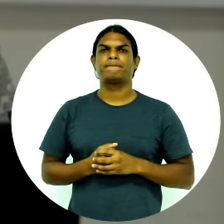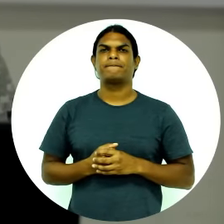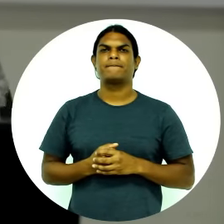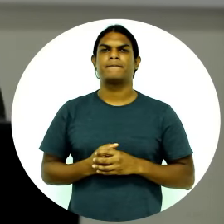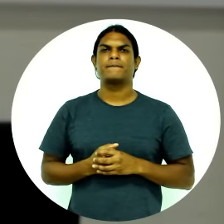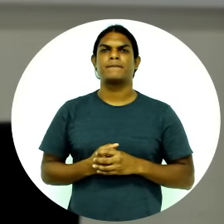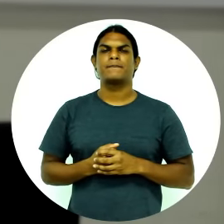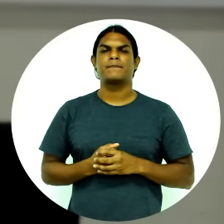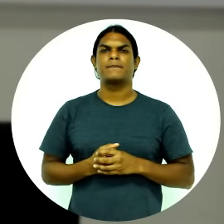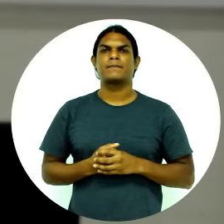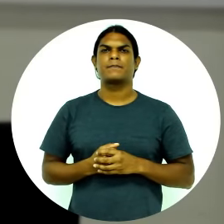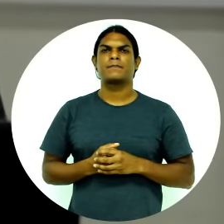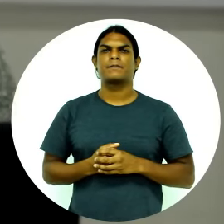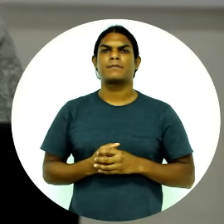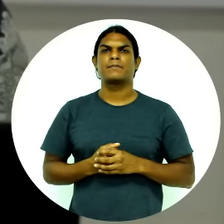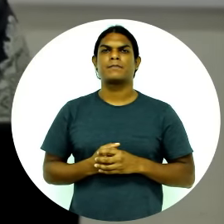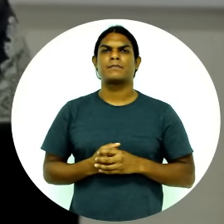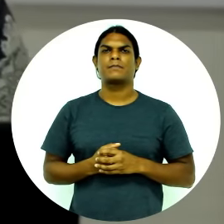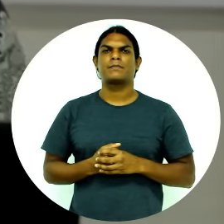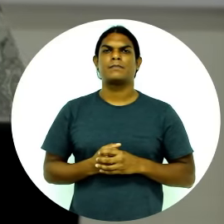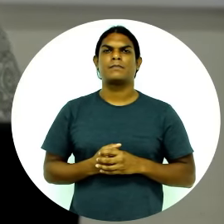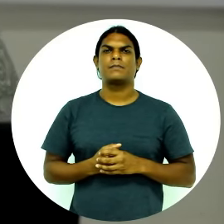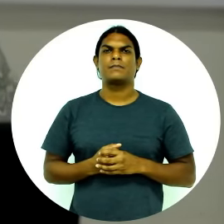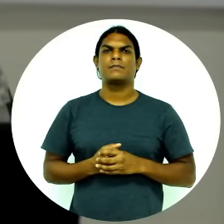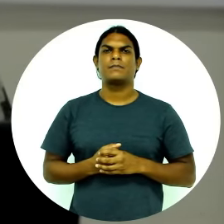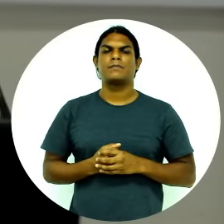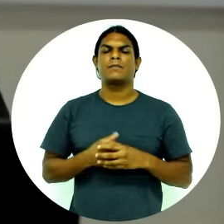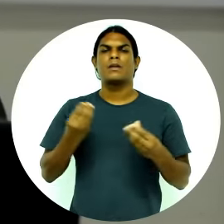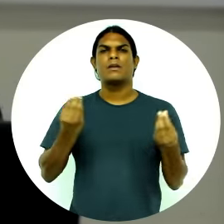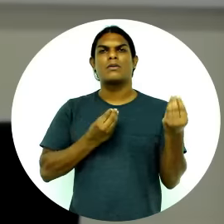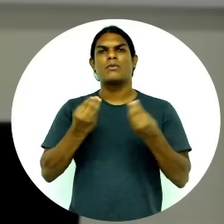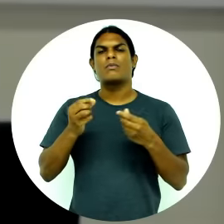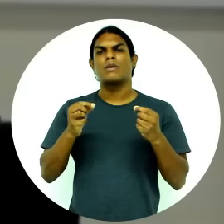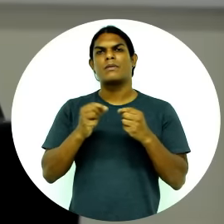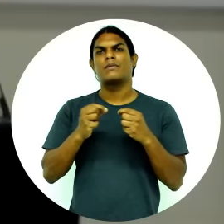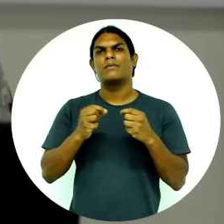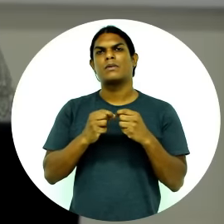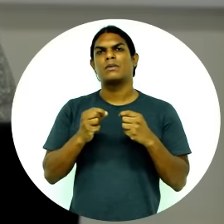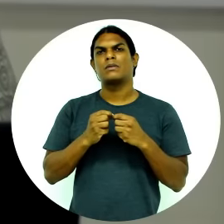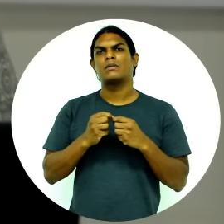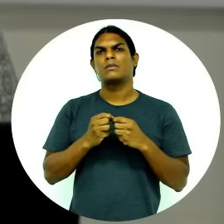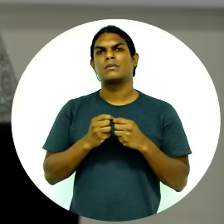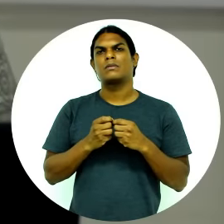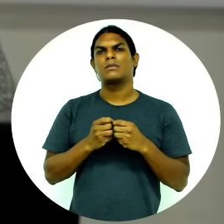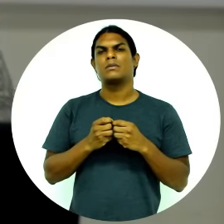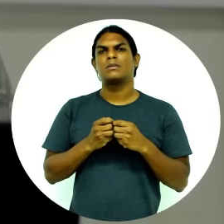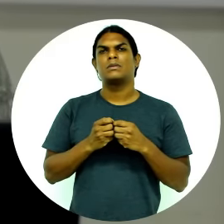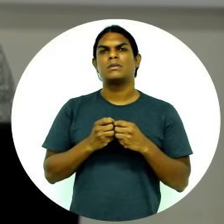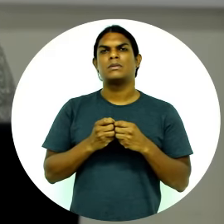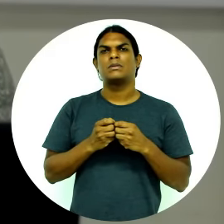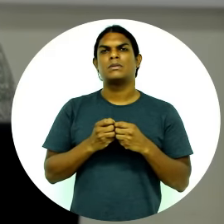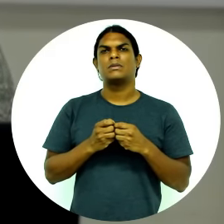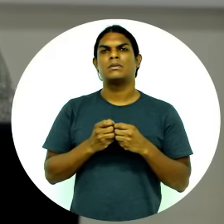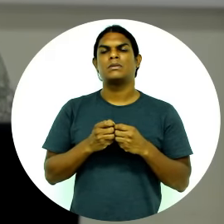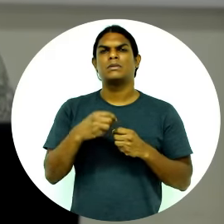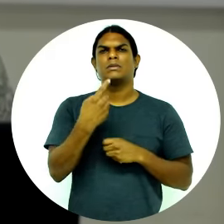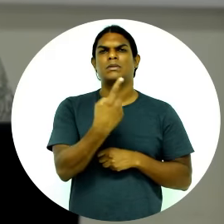verificada em relação a esse material. Segundo método, método da escolha